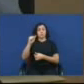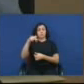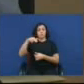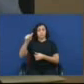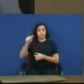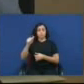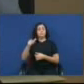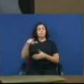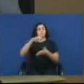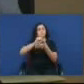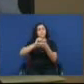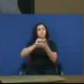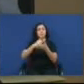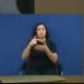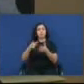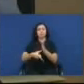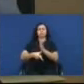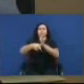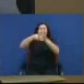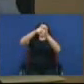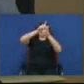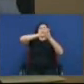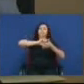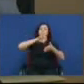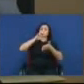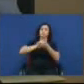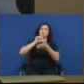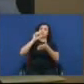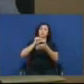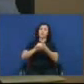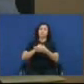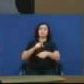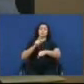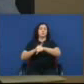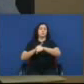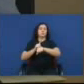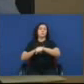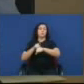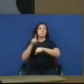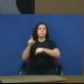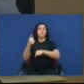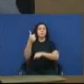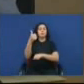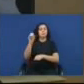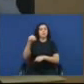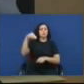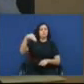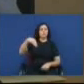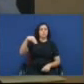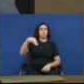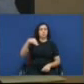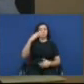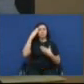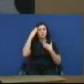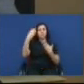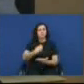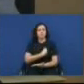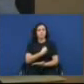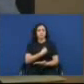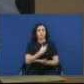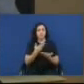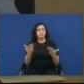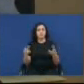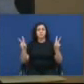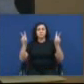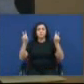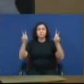Como a solicitação da tribuna dela foi feita com uma razoável antecedência, o tempo destinado à senhora será um tempo de 10 minutos. Muito obrigado pela